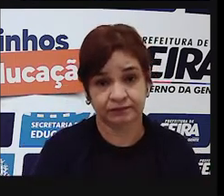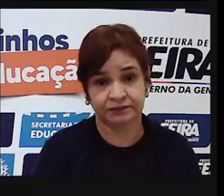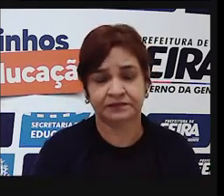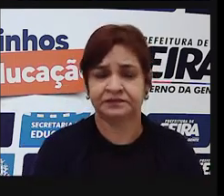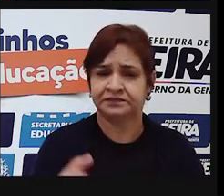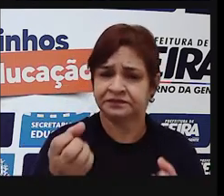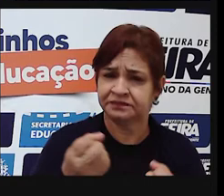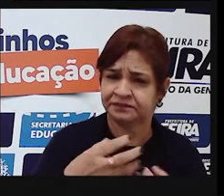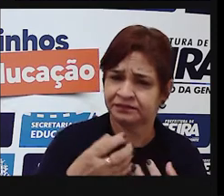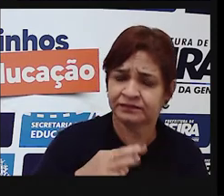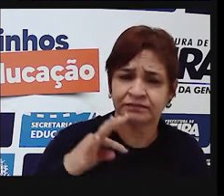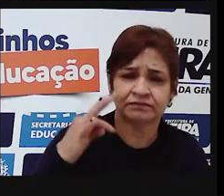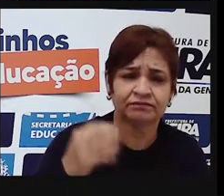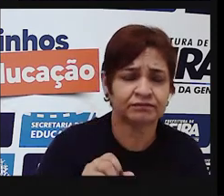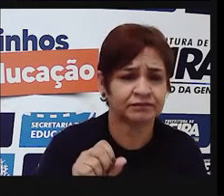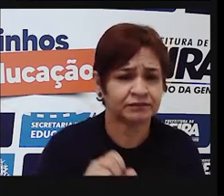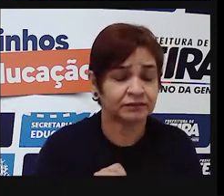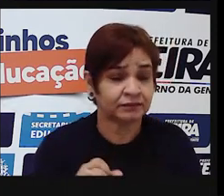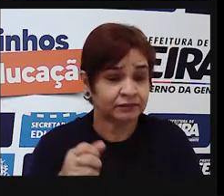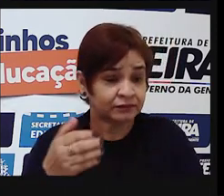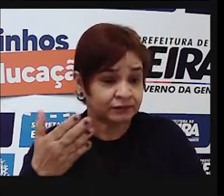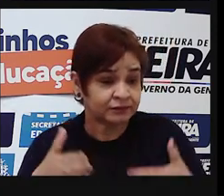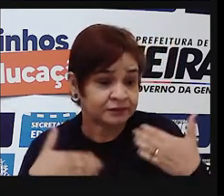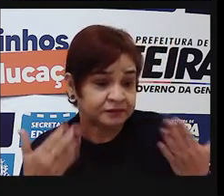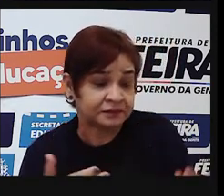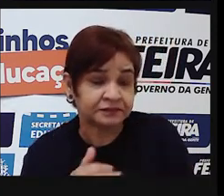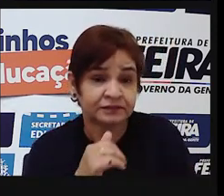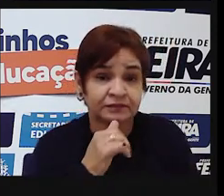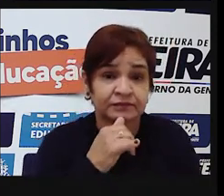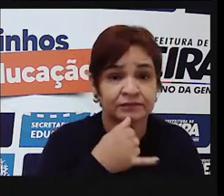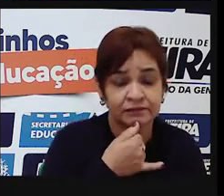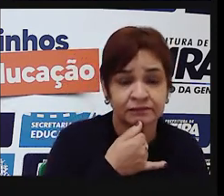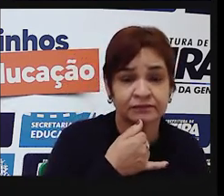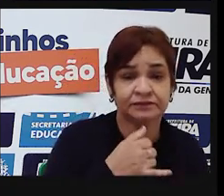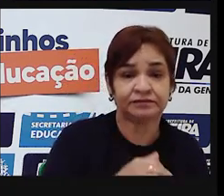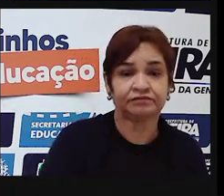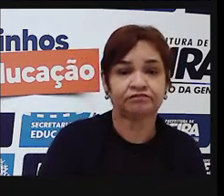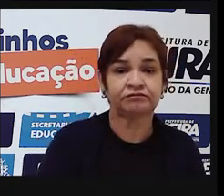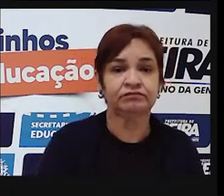erro, a cada acerto, a cada alegria, nós vamos aprendendo